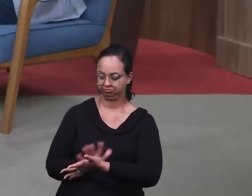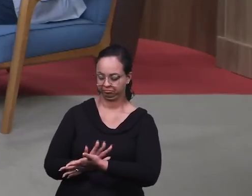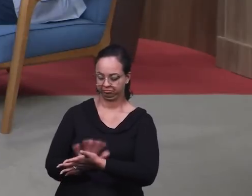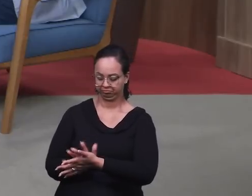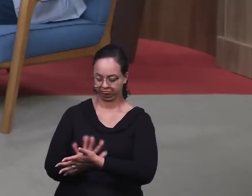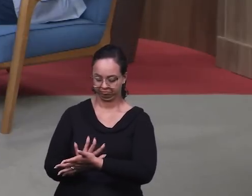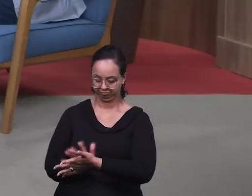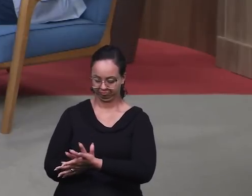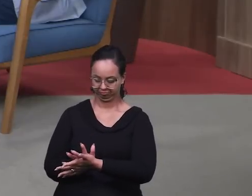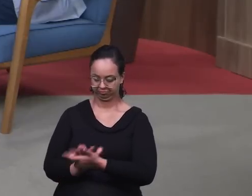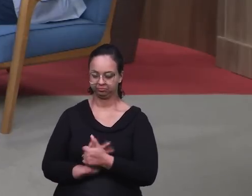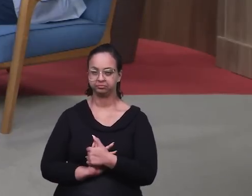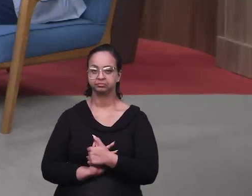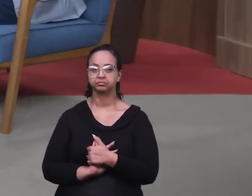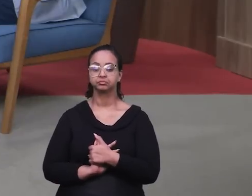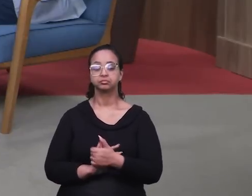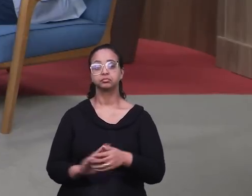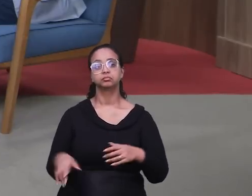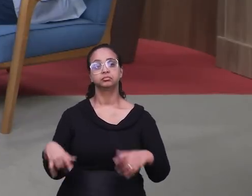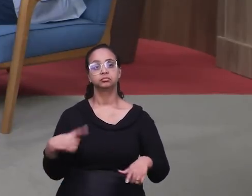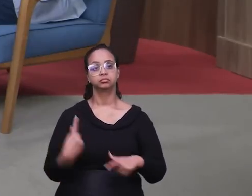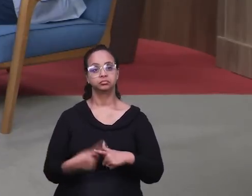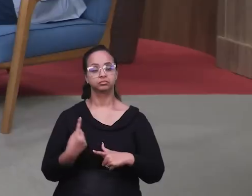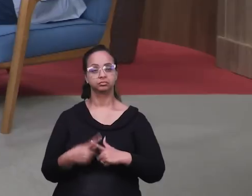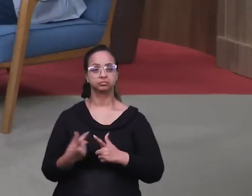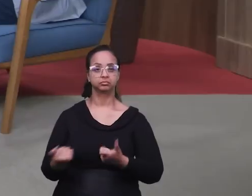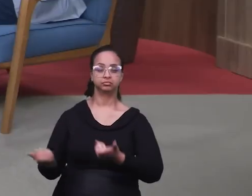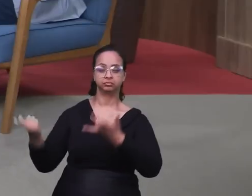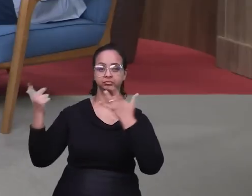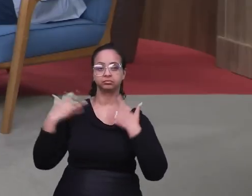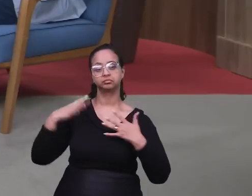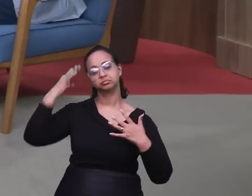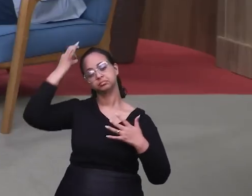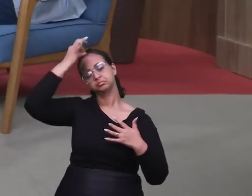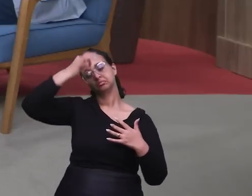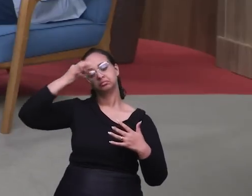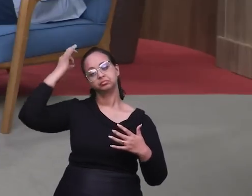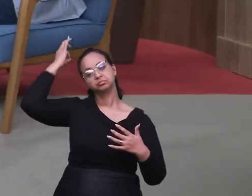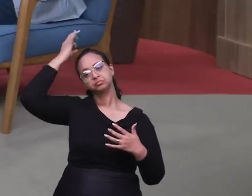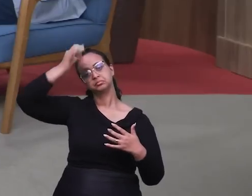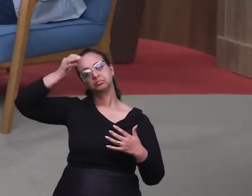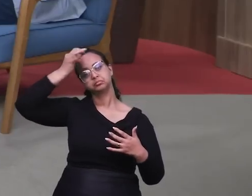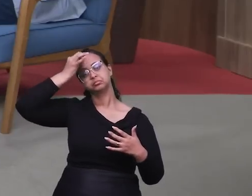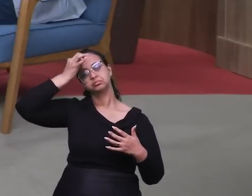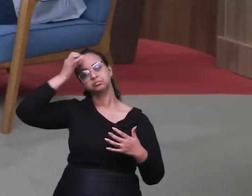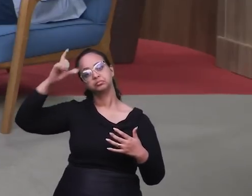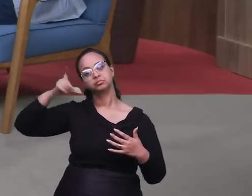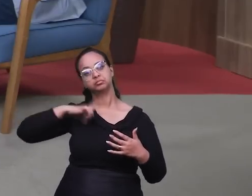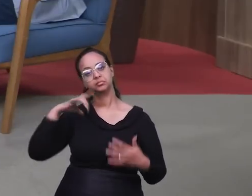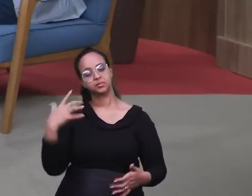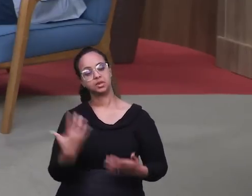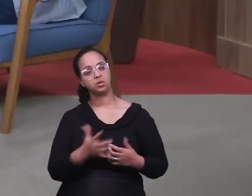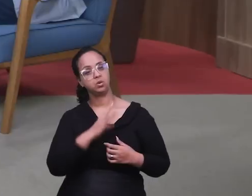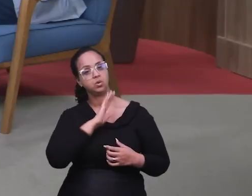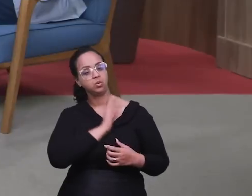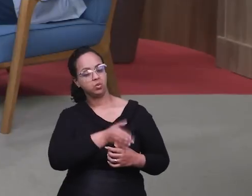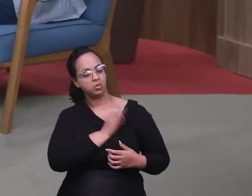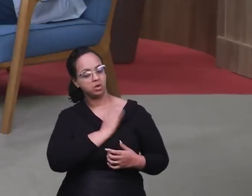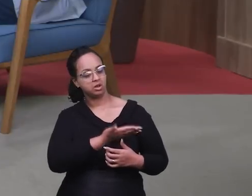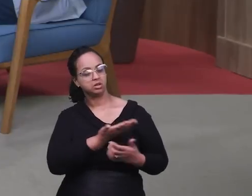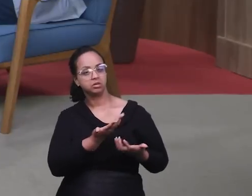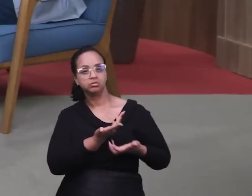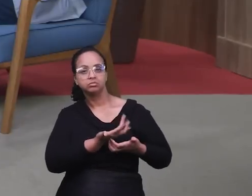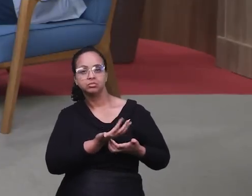cruz que o óleo, a bênção do Espírito, foi extraída para encher as candeias,